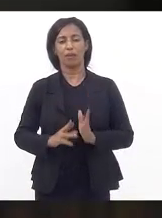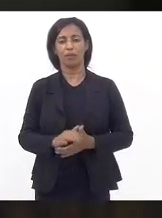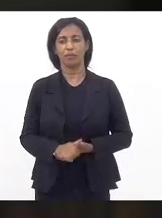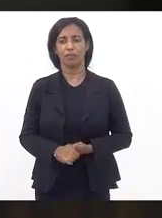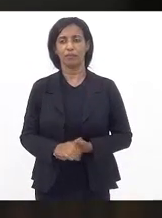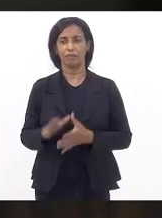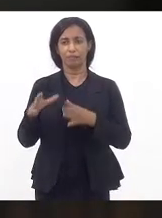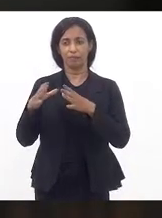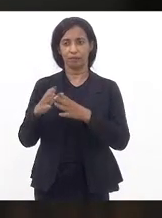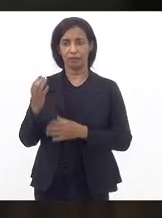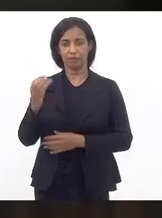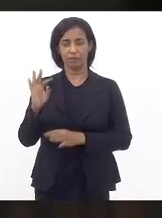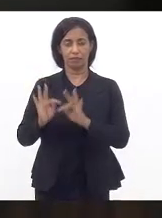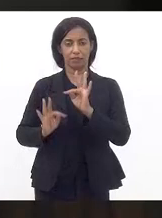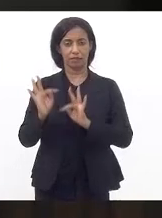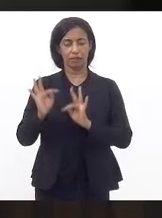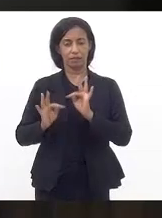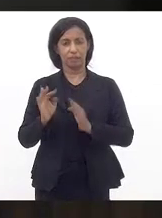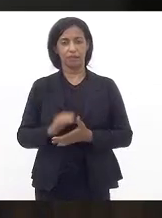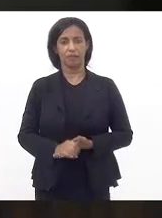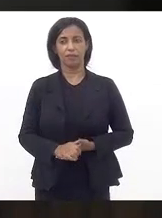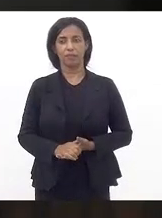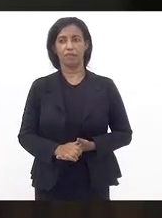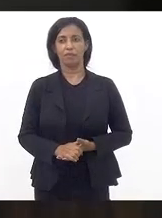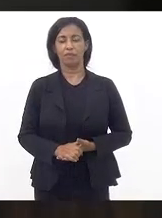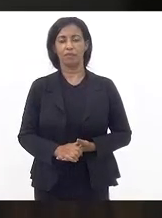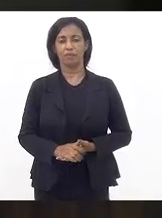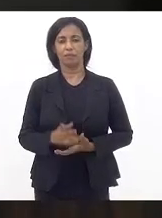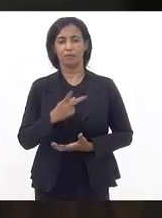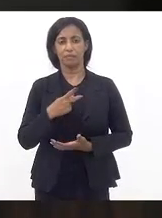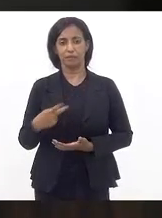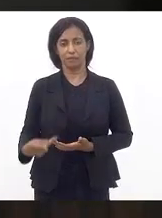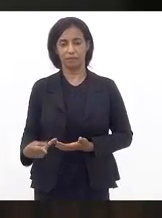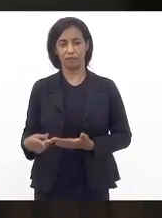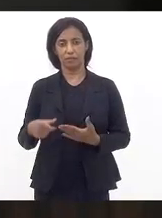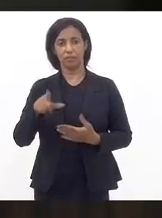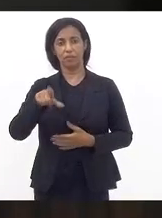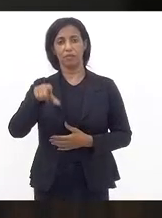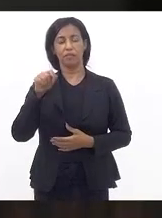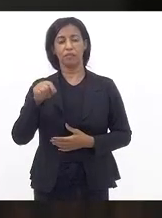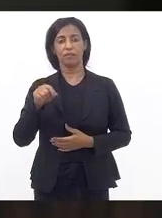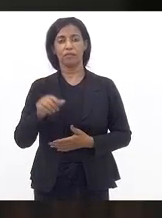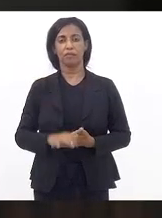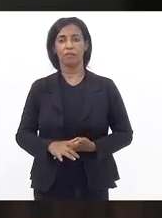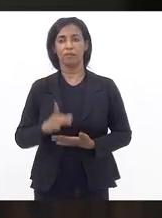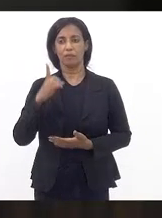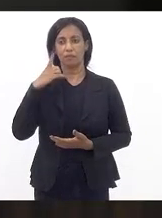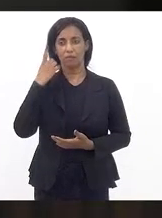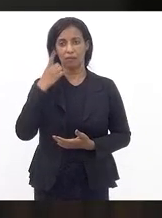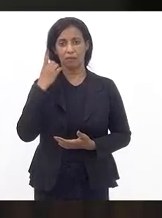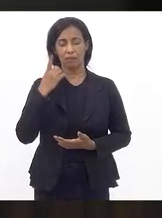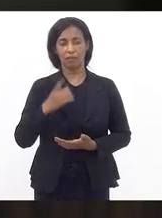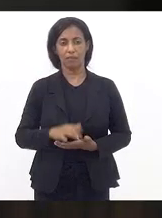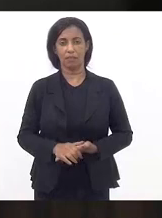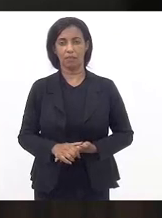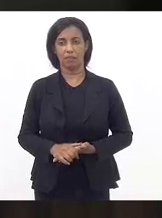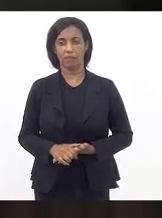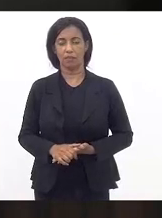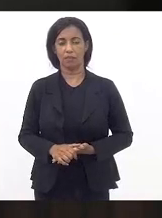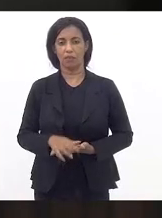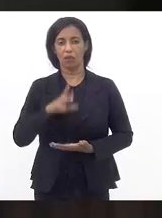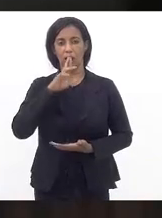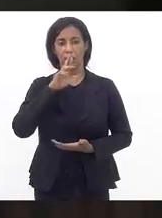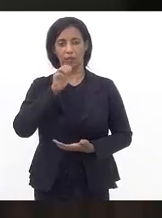pela comissão de ciência e tecnologia a presidência designa relator especial deputado o